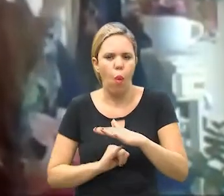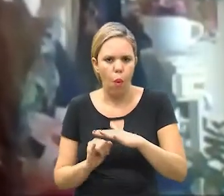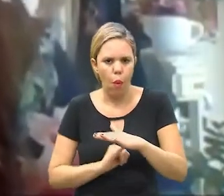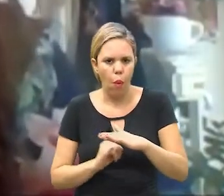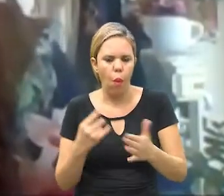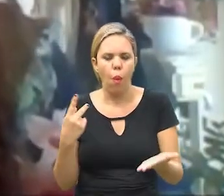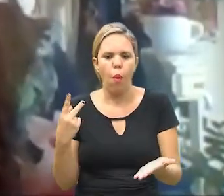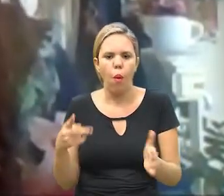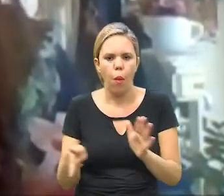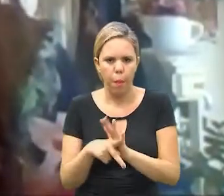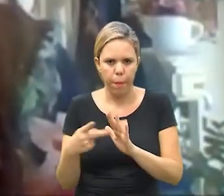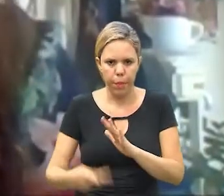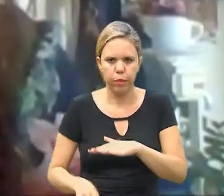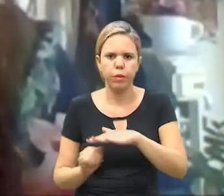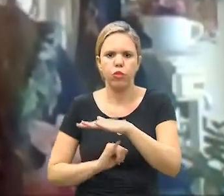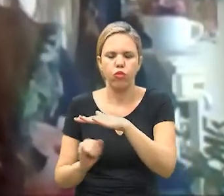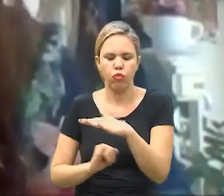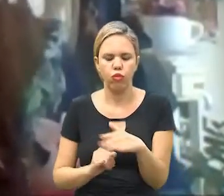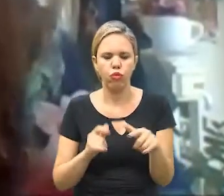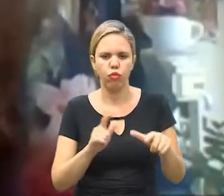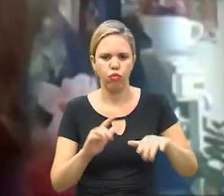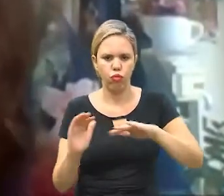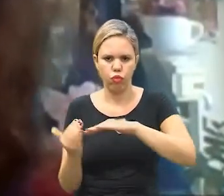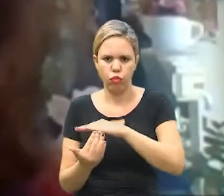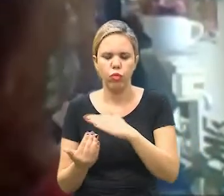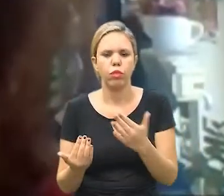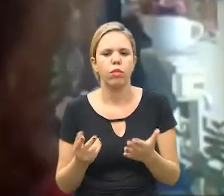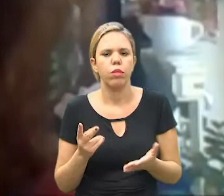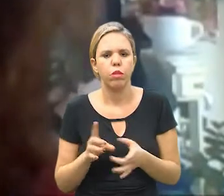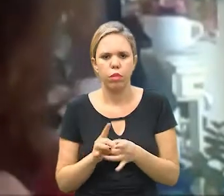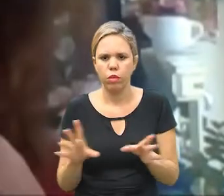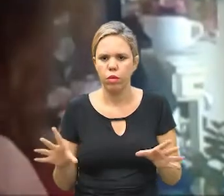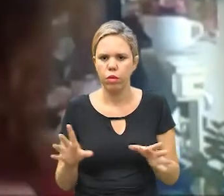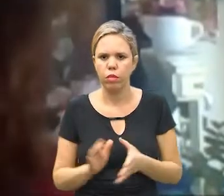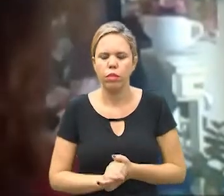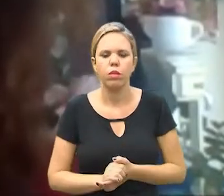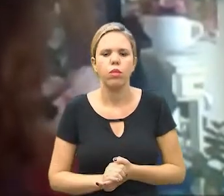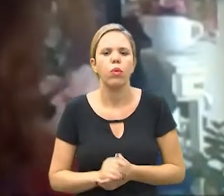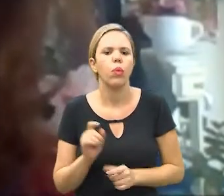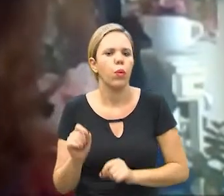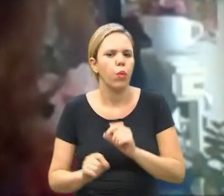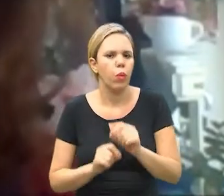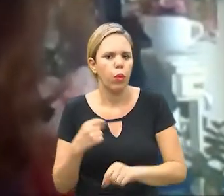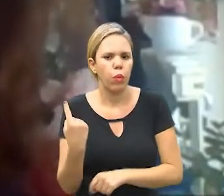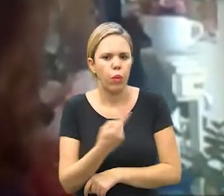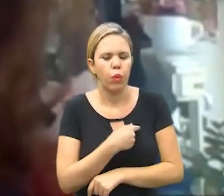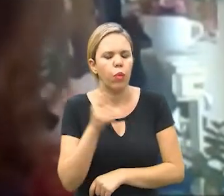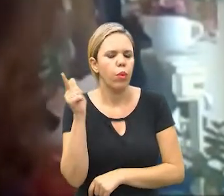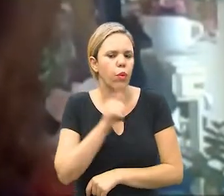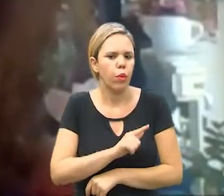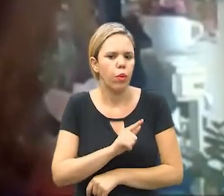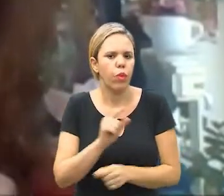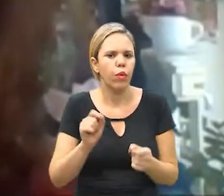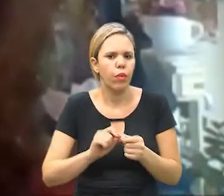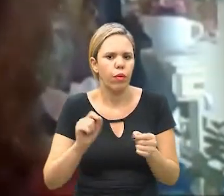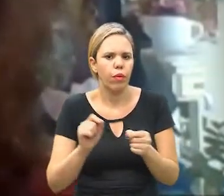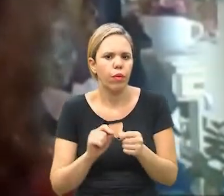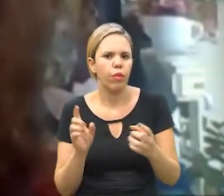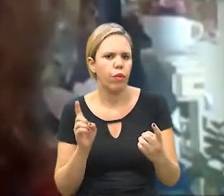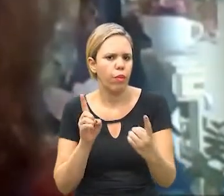as próprias entidades assistenciais naquela região permite com que nós consigamos fazer